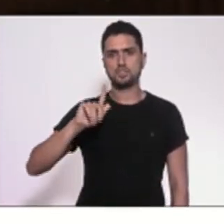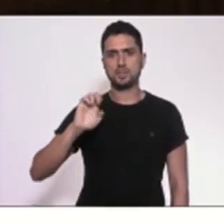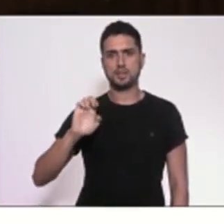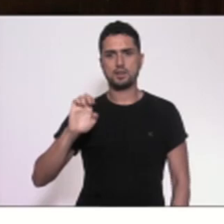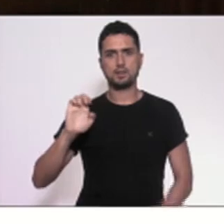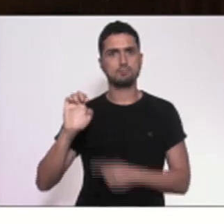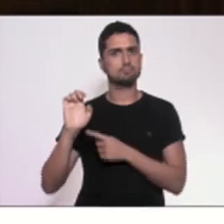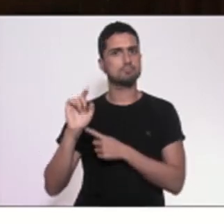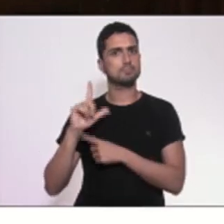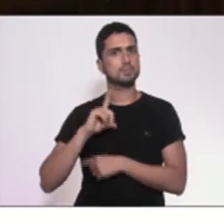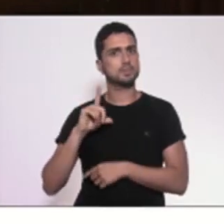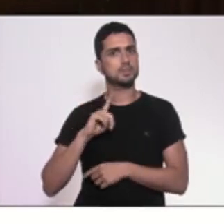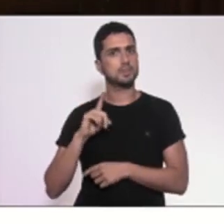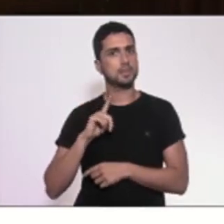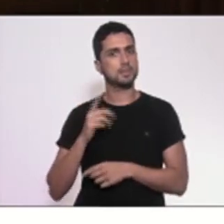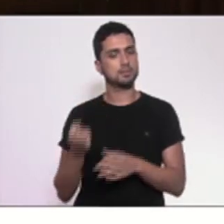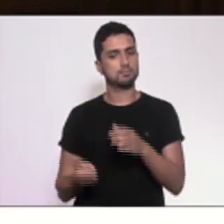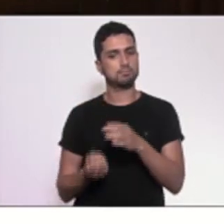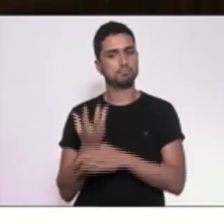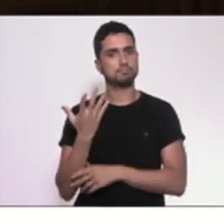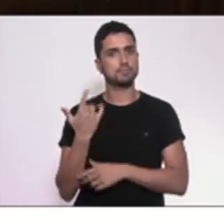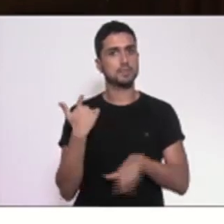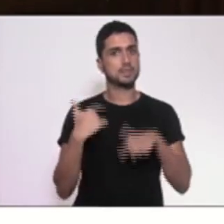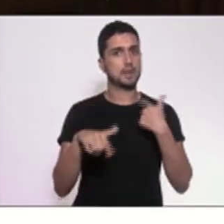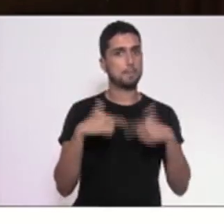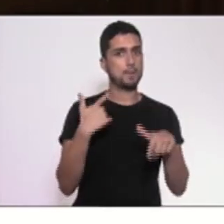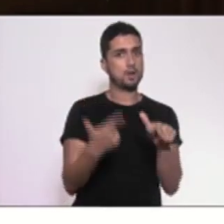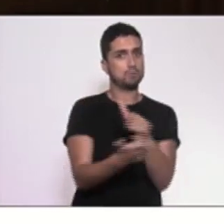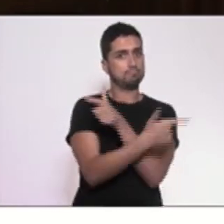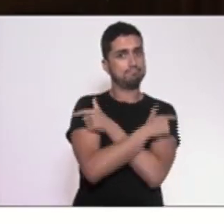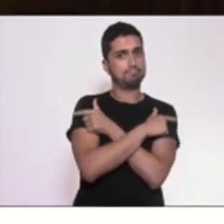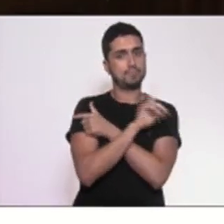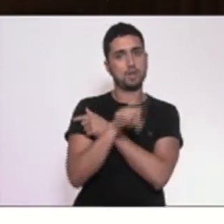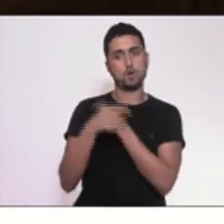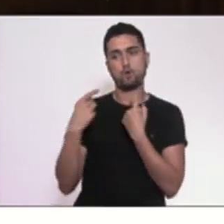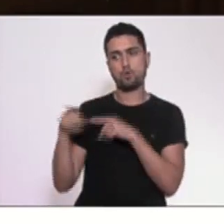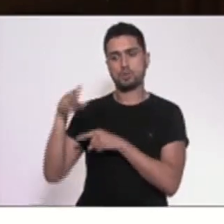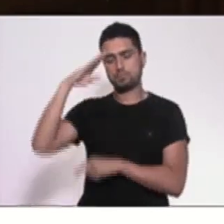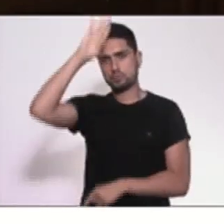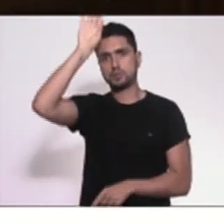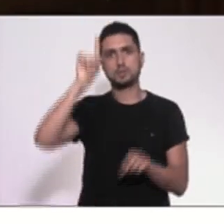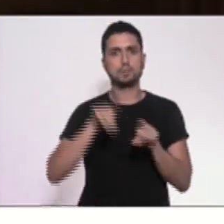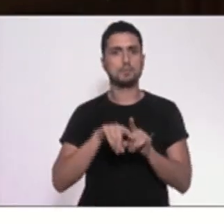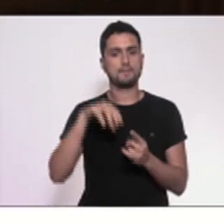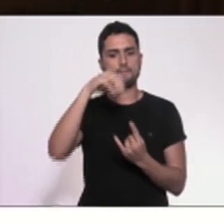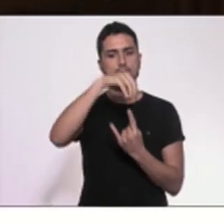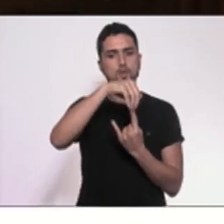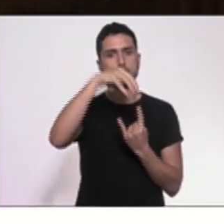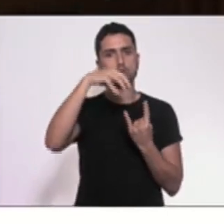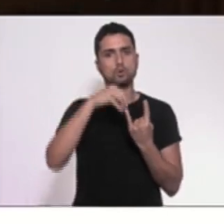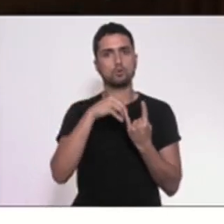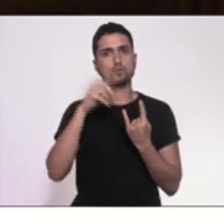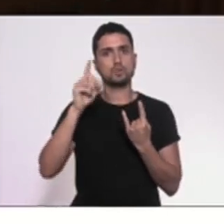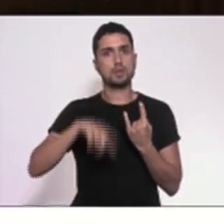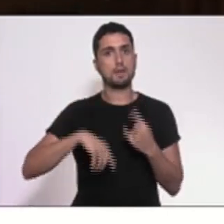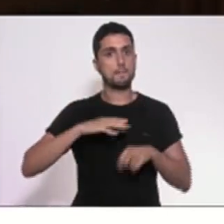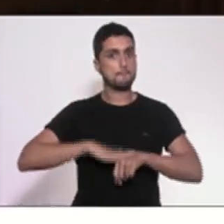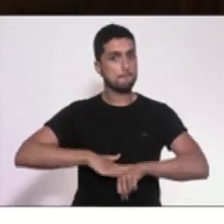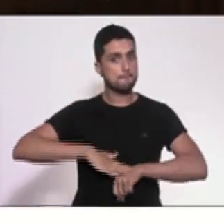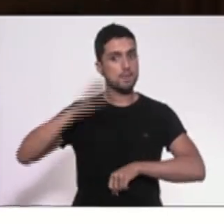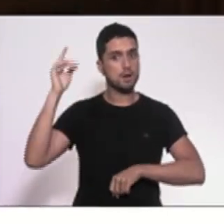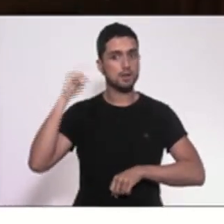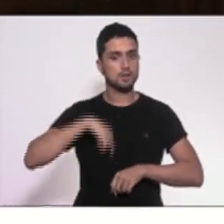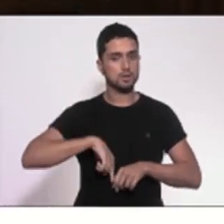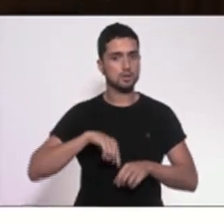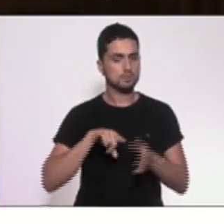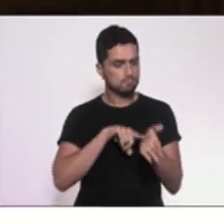de desemprego que o contrariavam. Fez isso com a Fiocruz, quando a Fiocruz fez a maior pesquisa sobre o consumo de drogas no país, que contrariava a